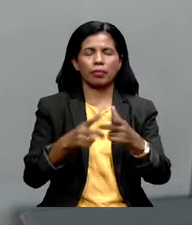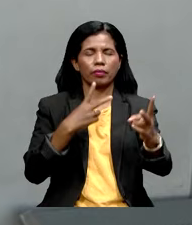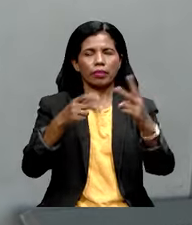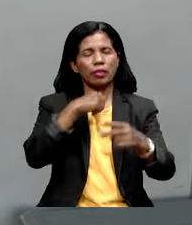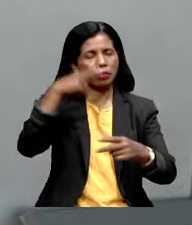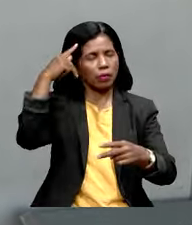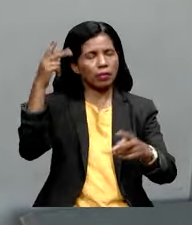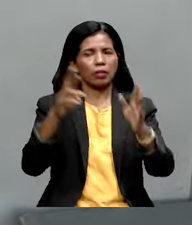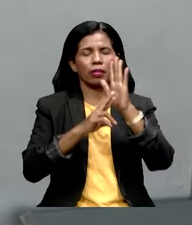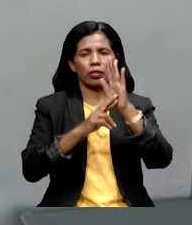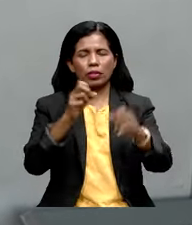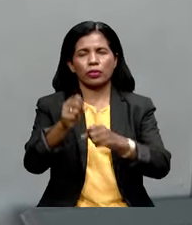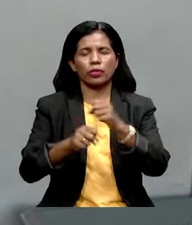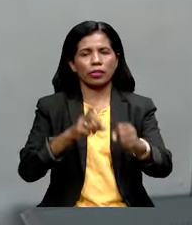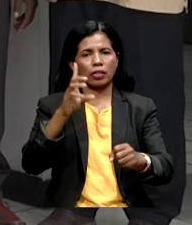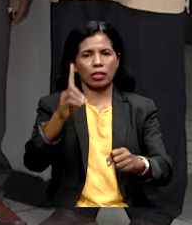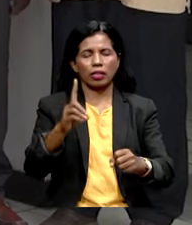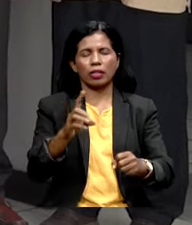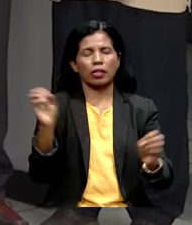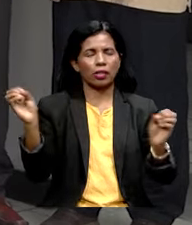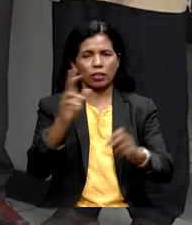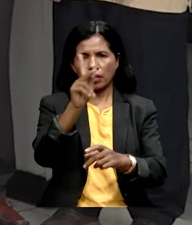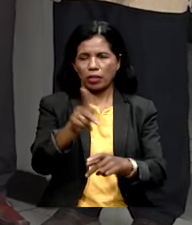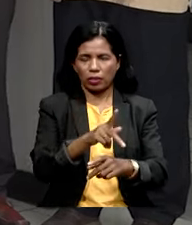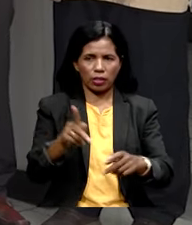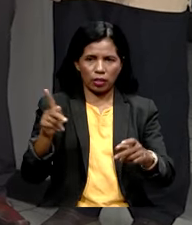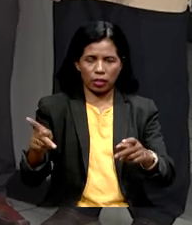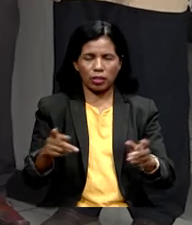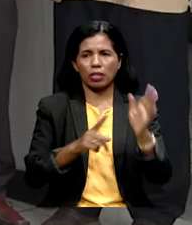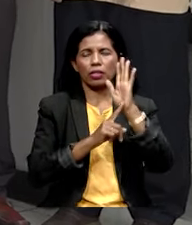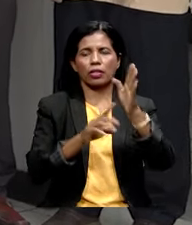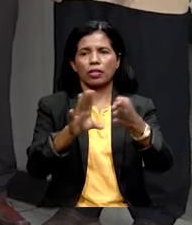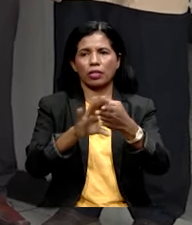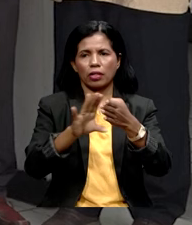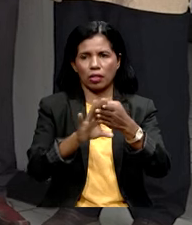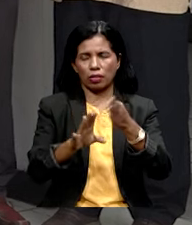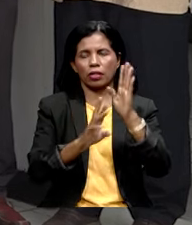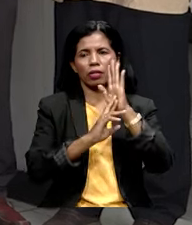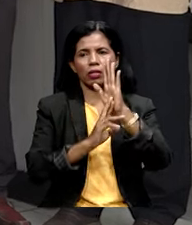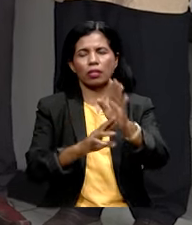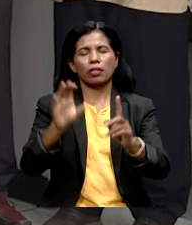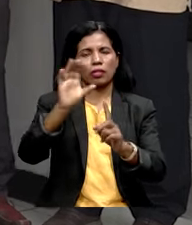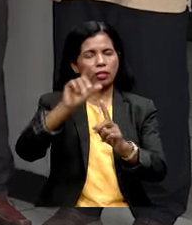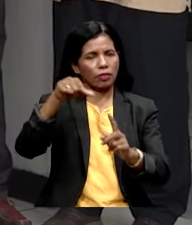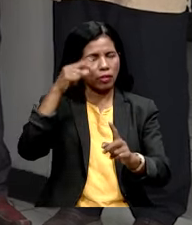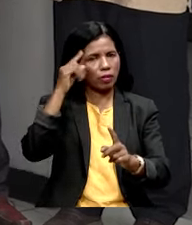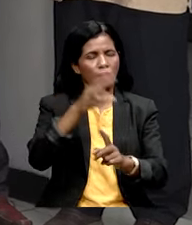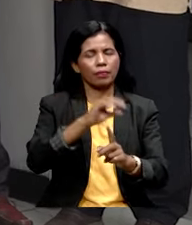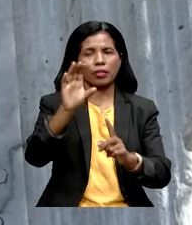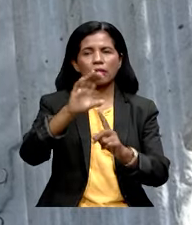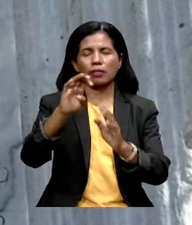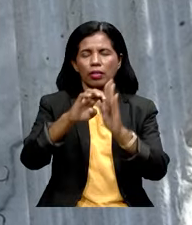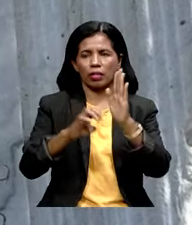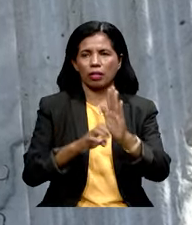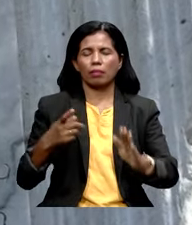Francisco, representante da Sociedade Laos Religião Católica, se a tua carta recomendação para ser governo, se festado